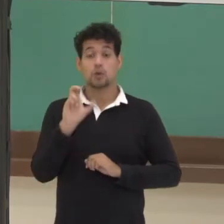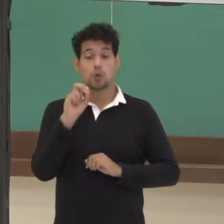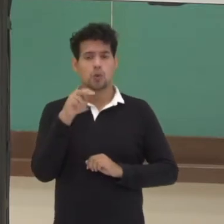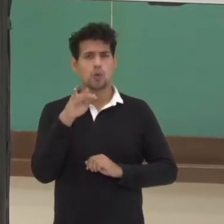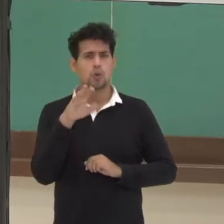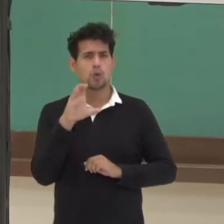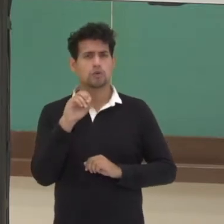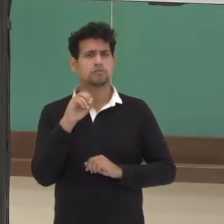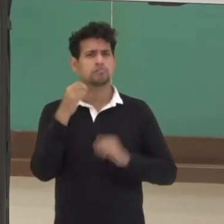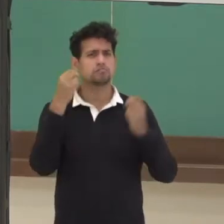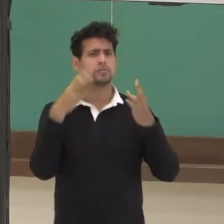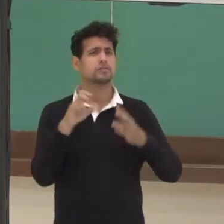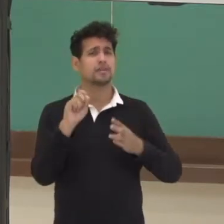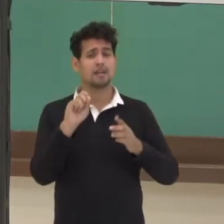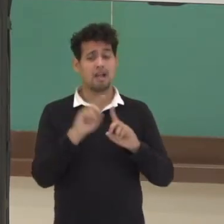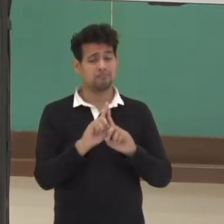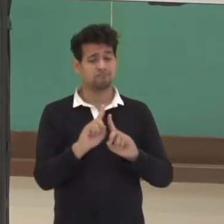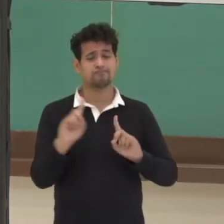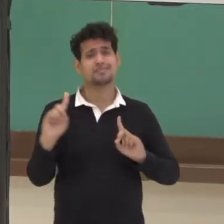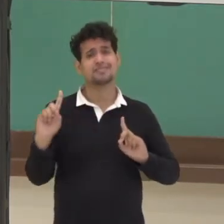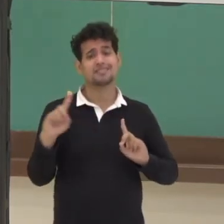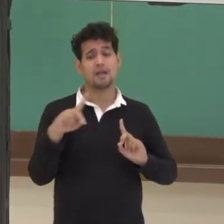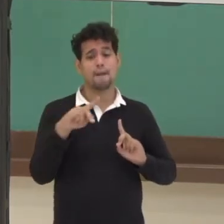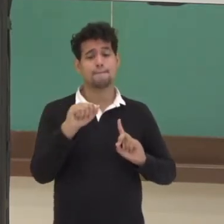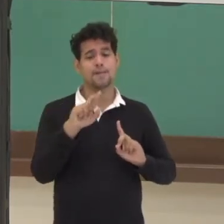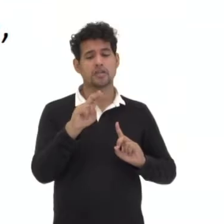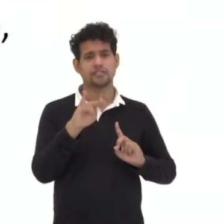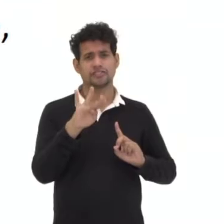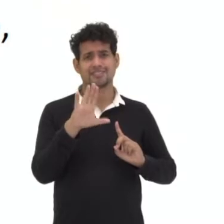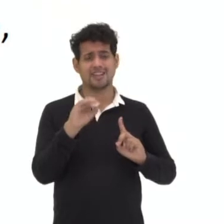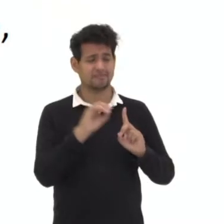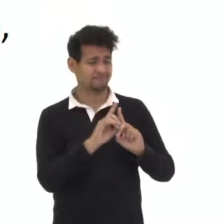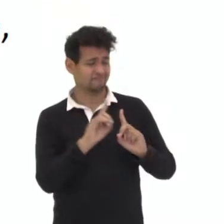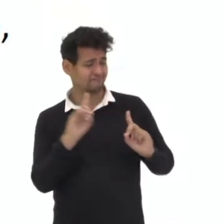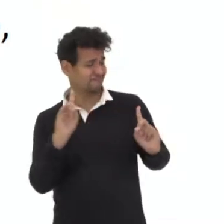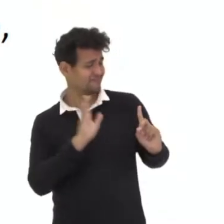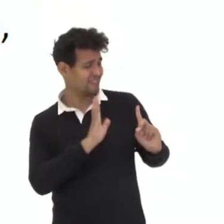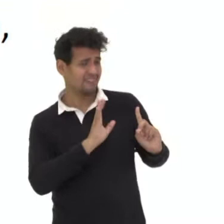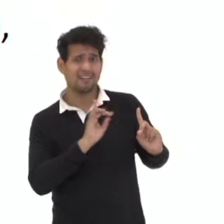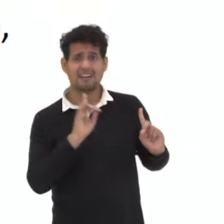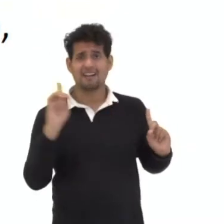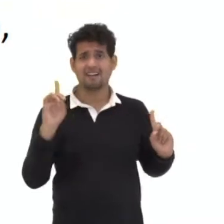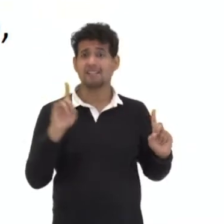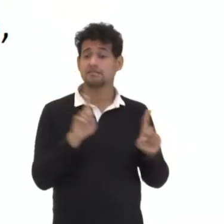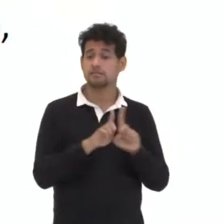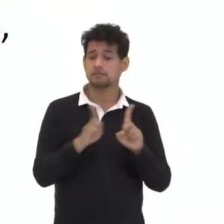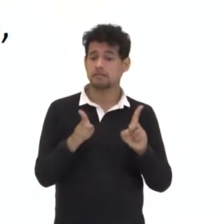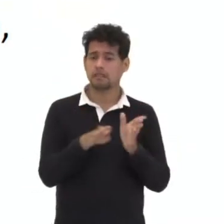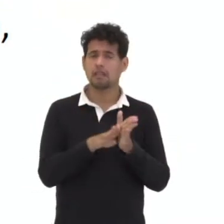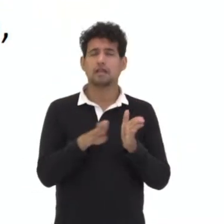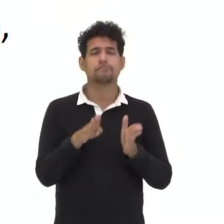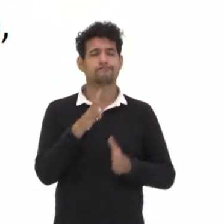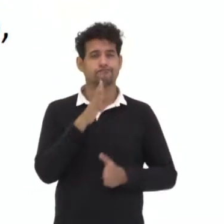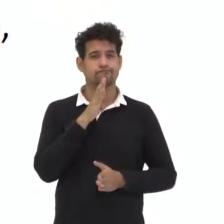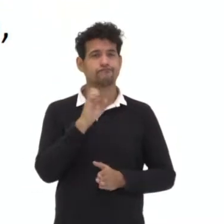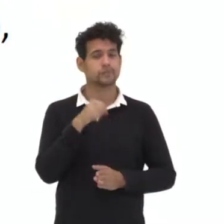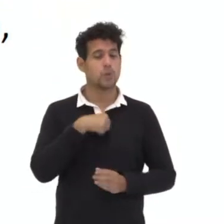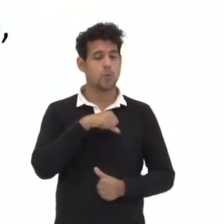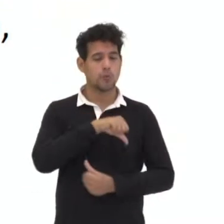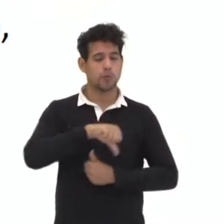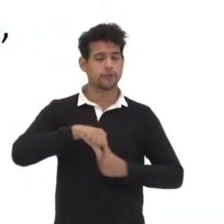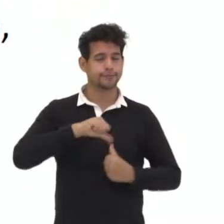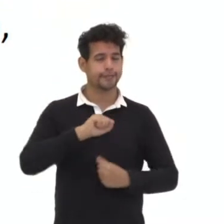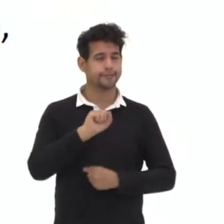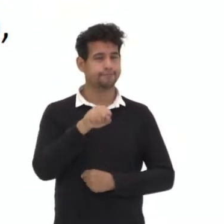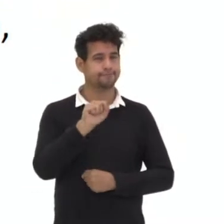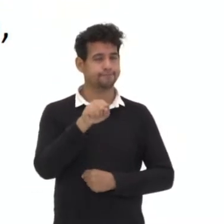intitula-se, inclusive, A Partida. Hoje, revendo minhas atitudes quando vim embora, reconheço que mudei